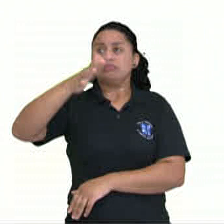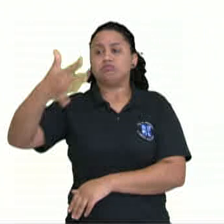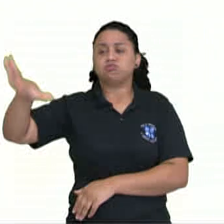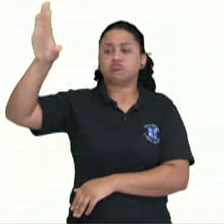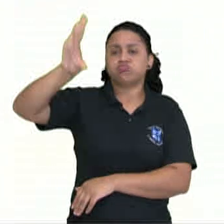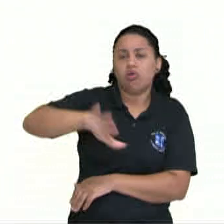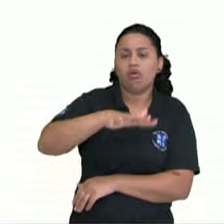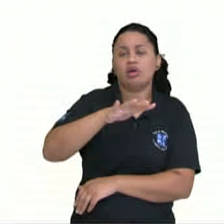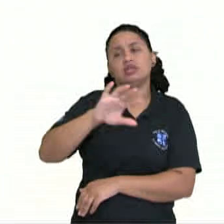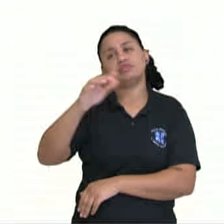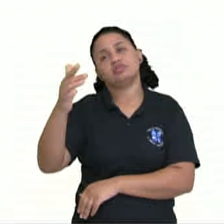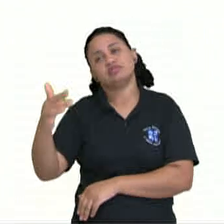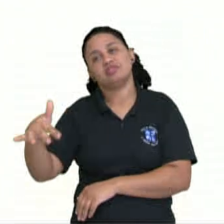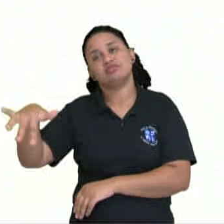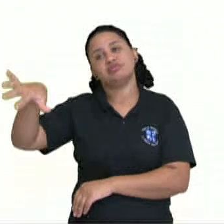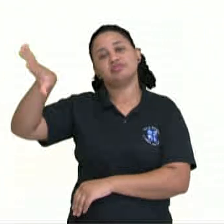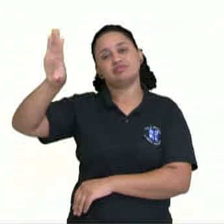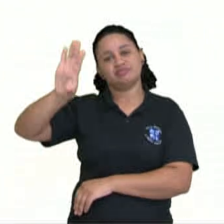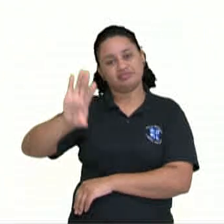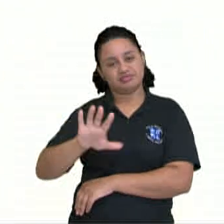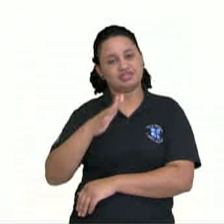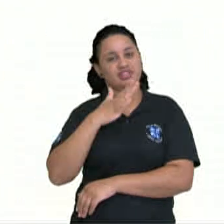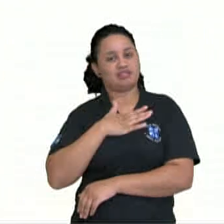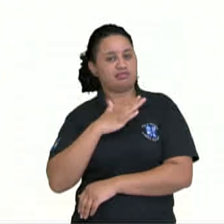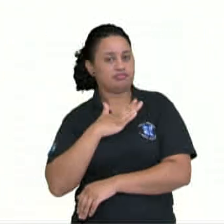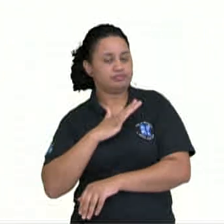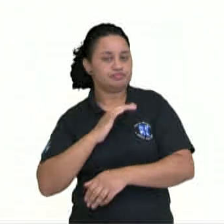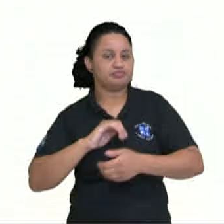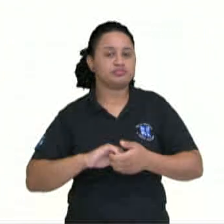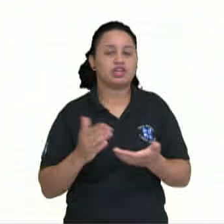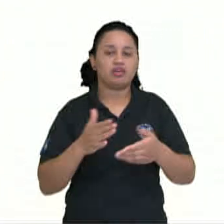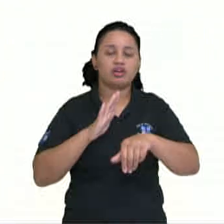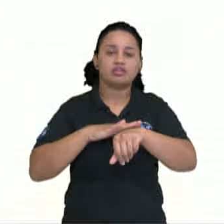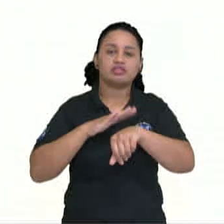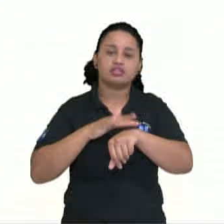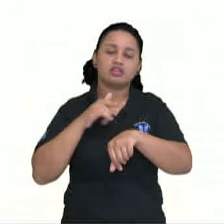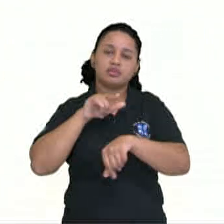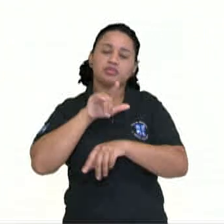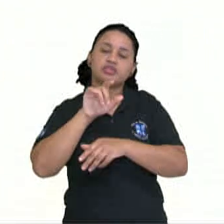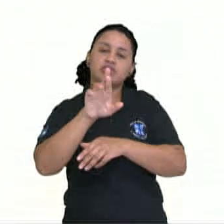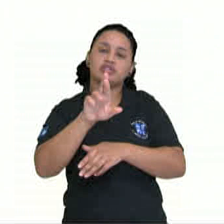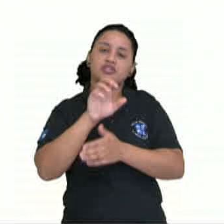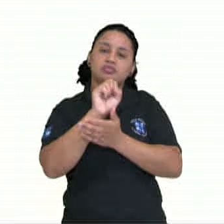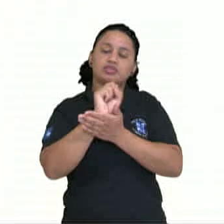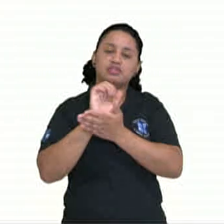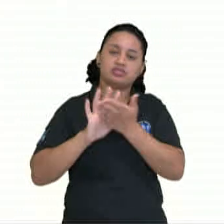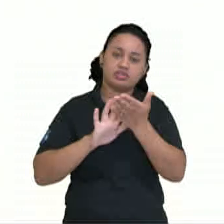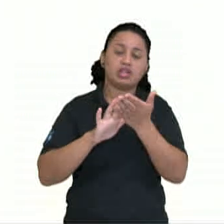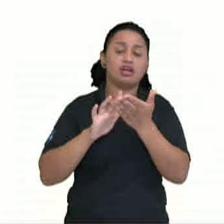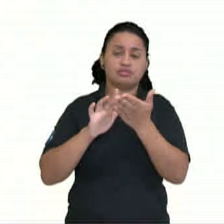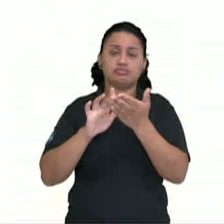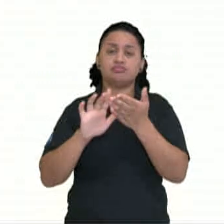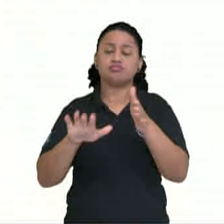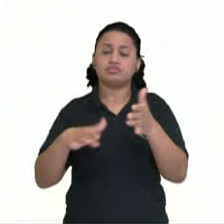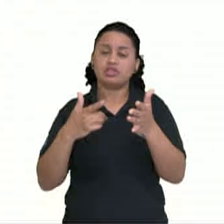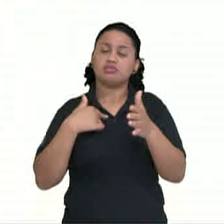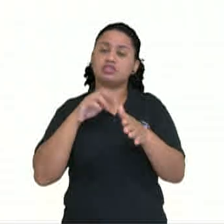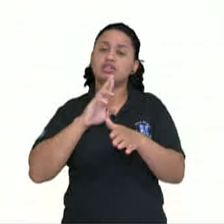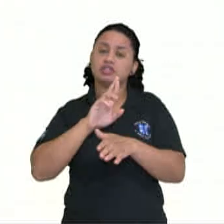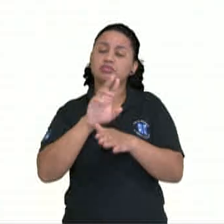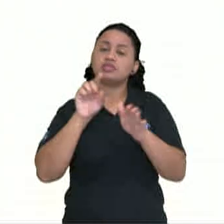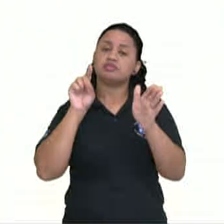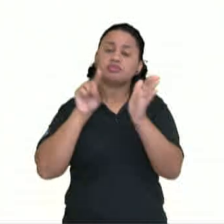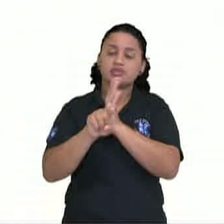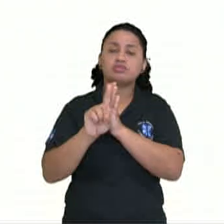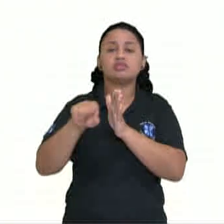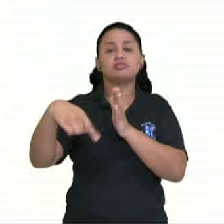bater mansamente. Eu vou dar um tempinho para você realizar então essa atividade respondendo as